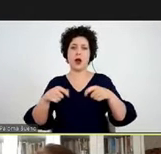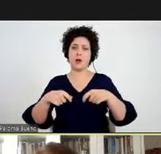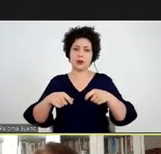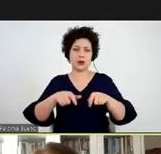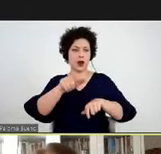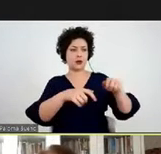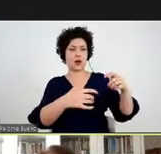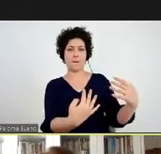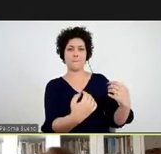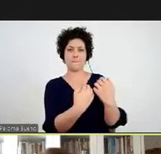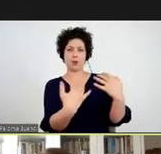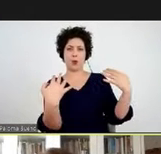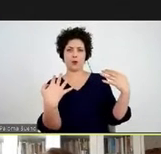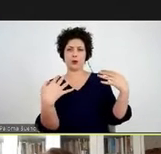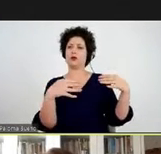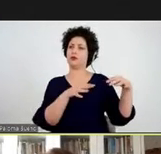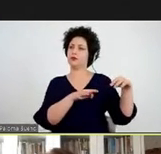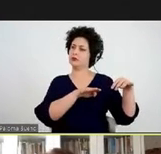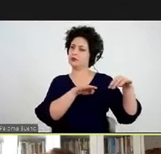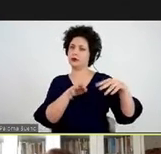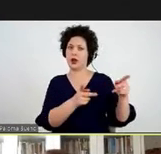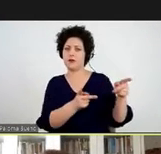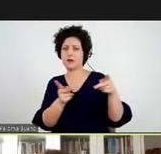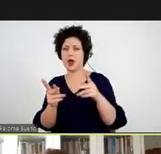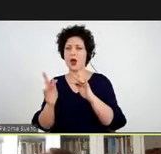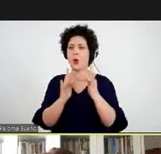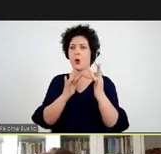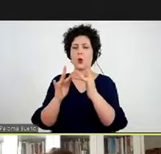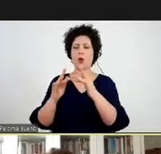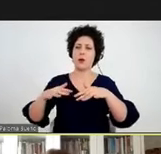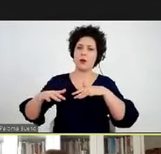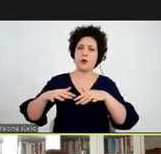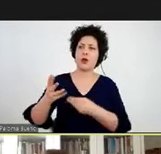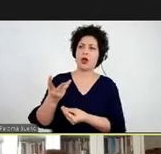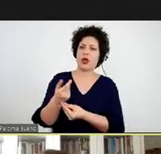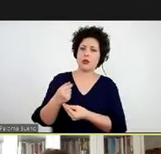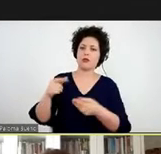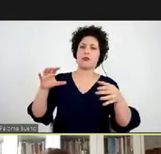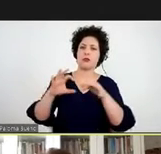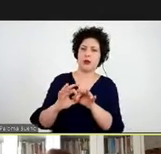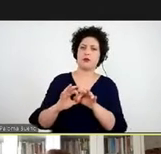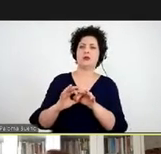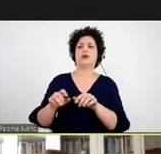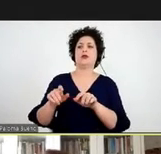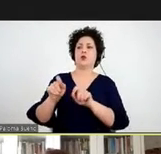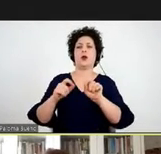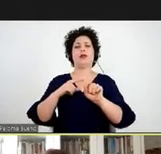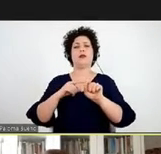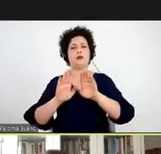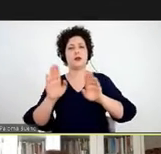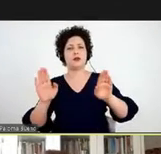público do Espírito Santo a possibilidade de contato com os movimentos artísticos através das